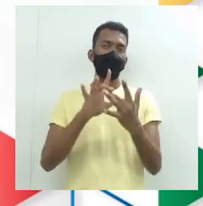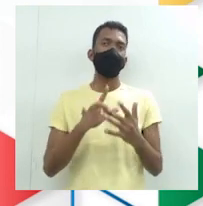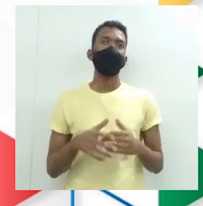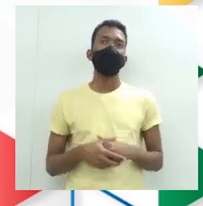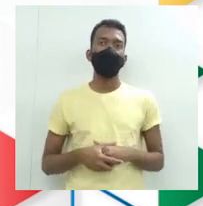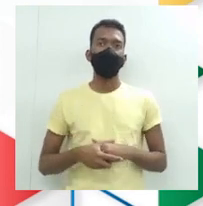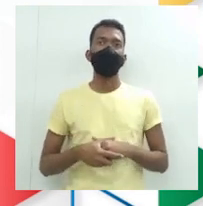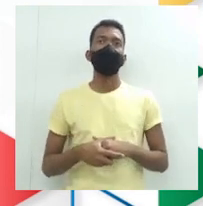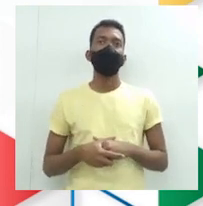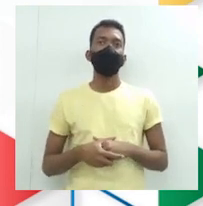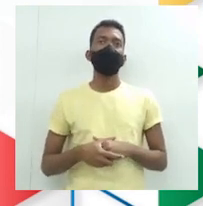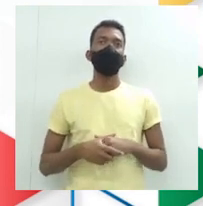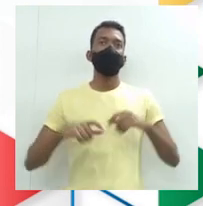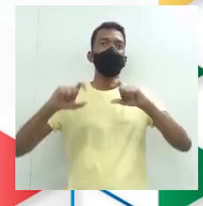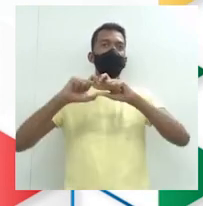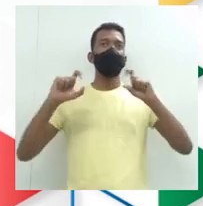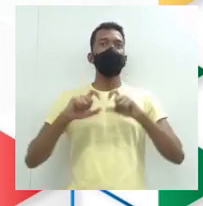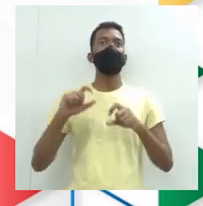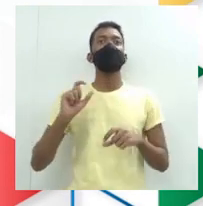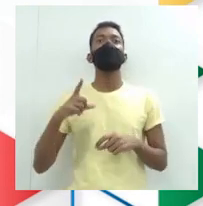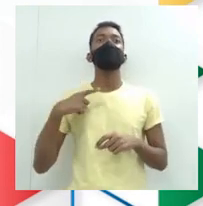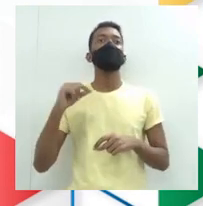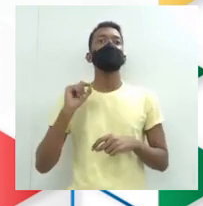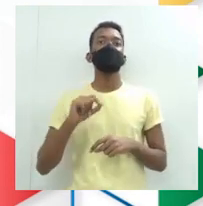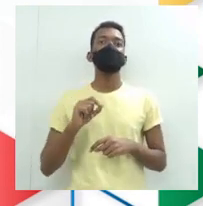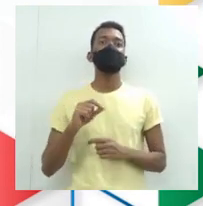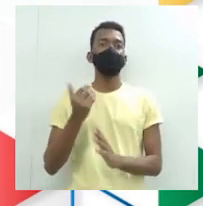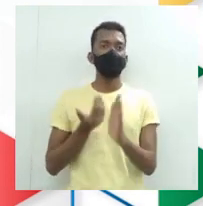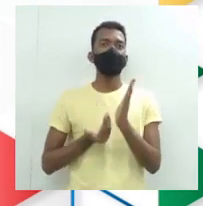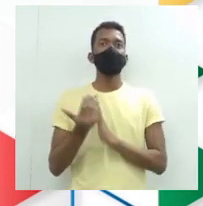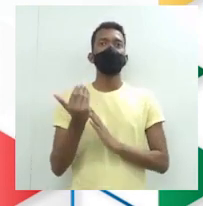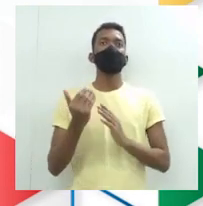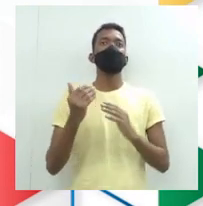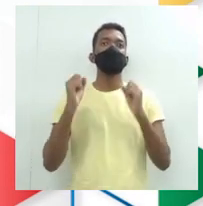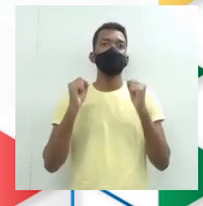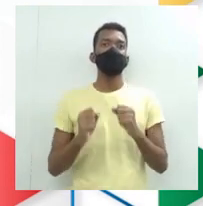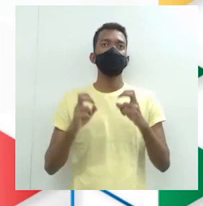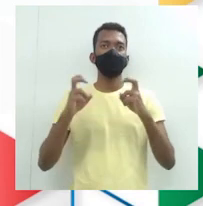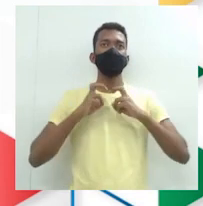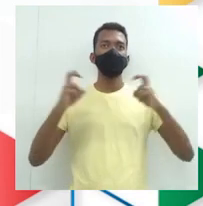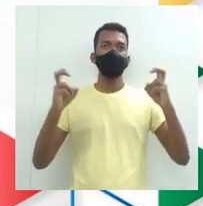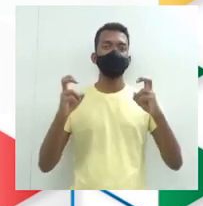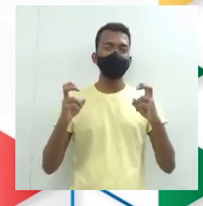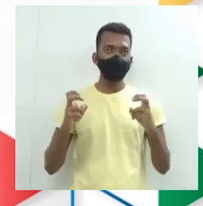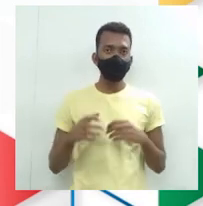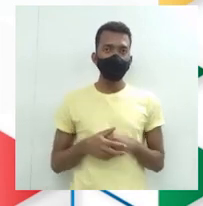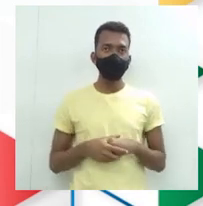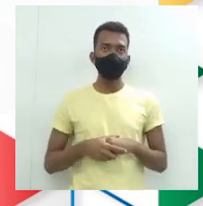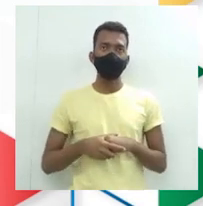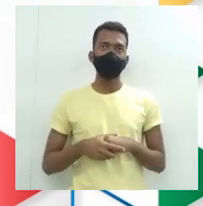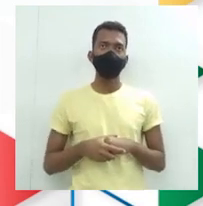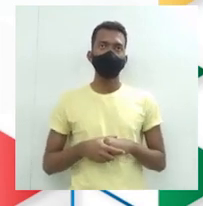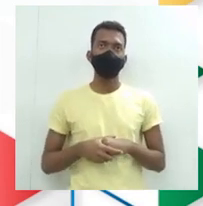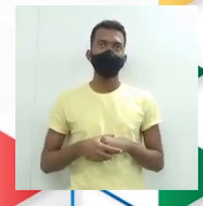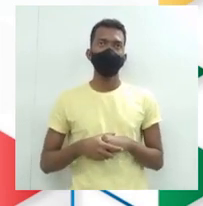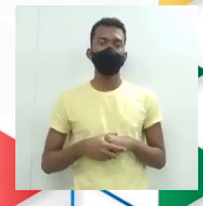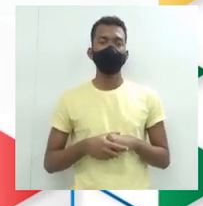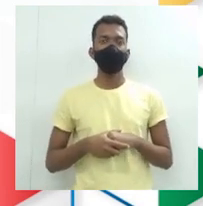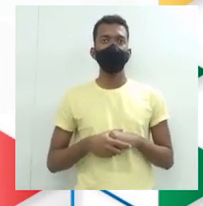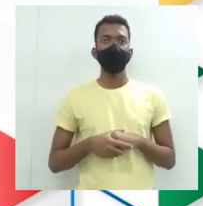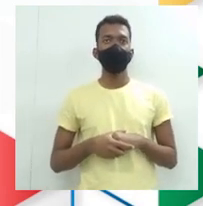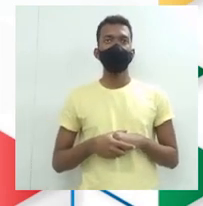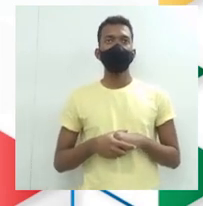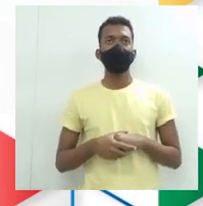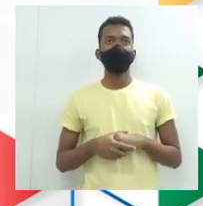marca. E o título tem It Starts with Screams. Começa com um grito. And never must end